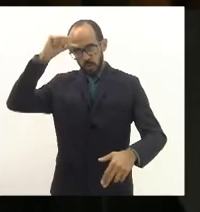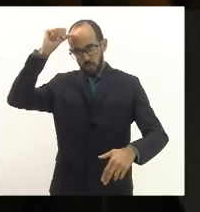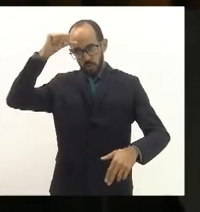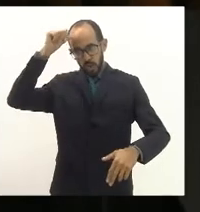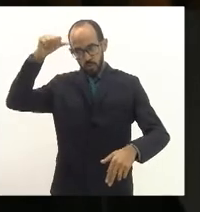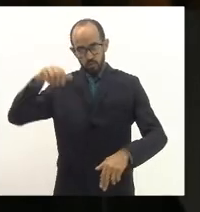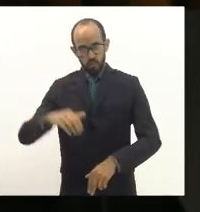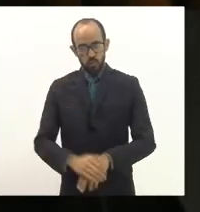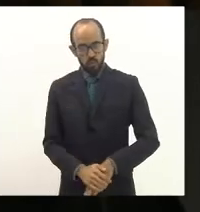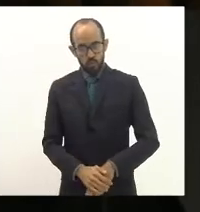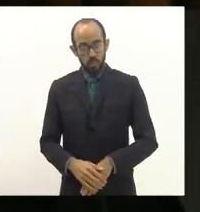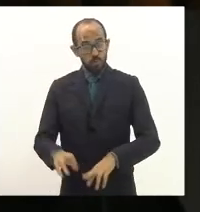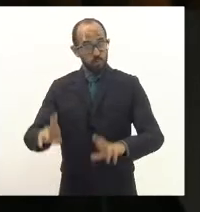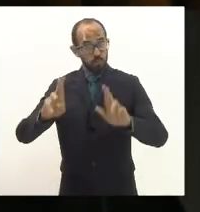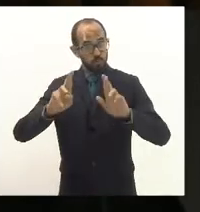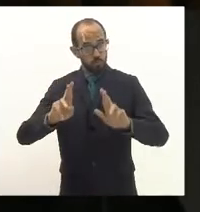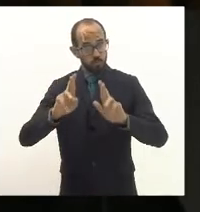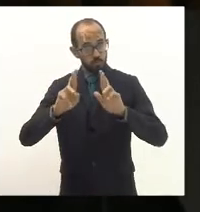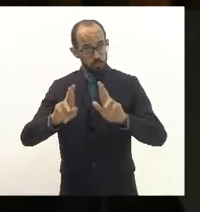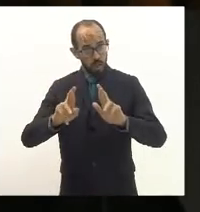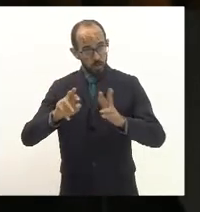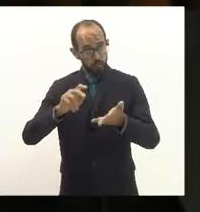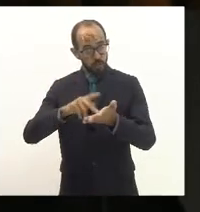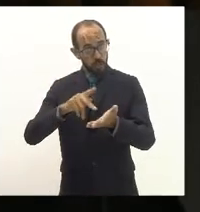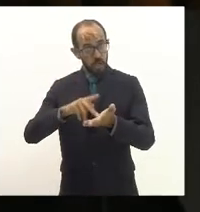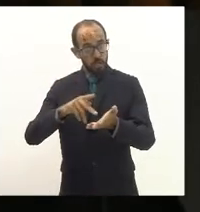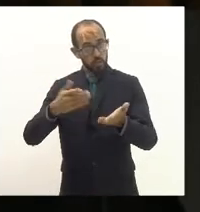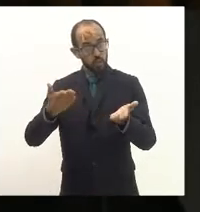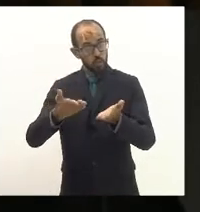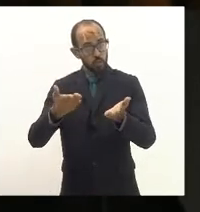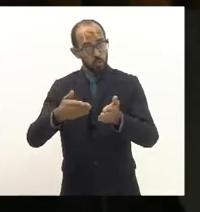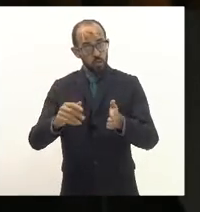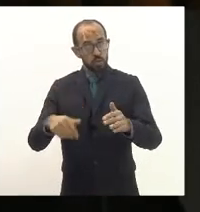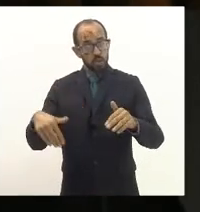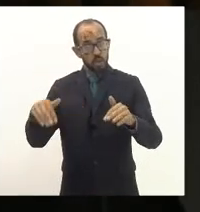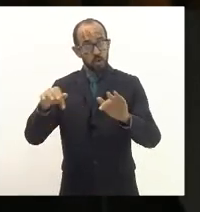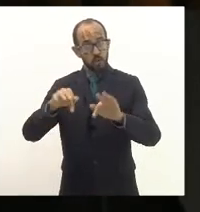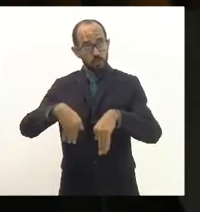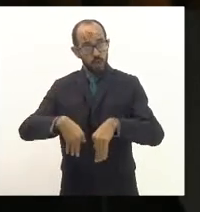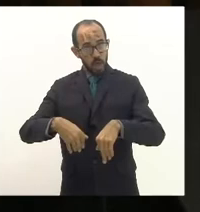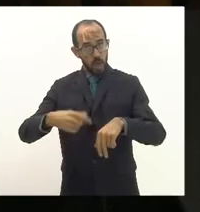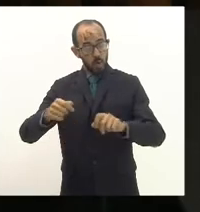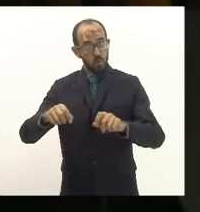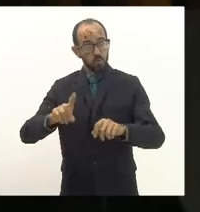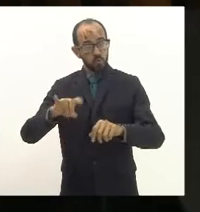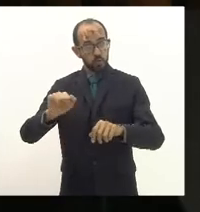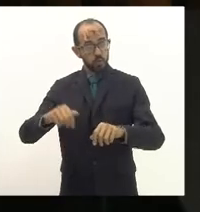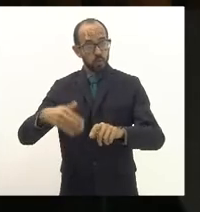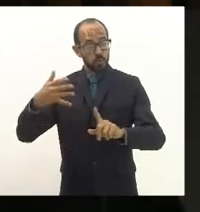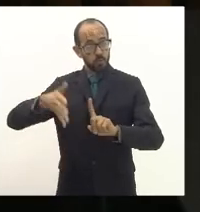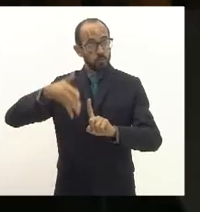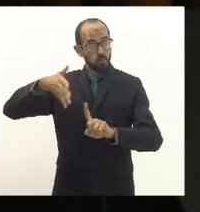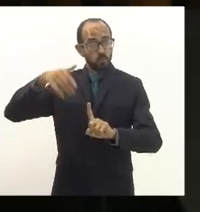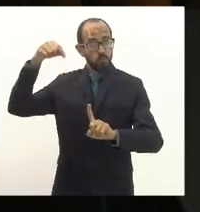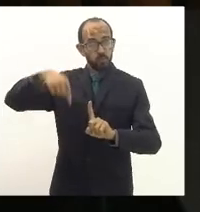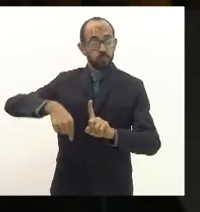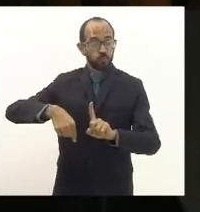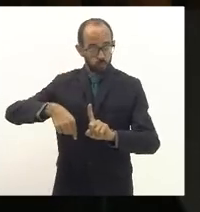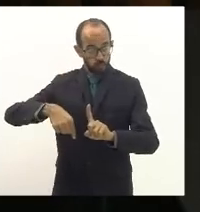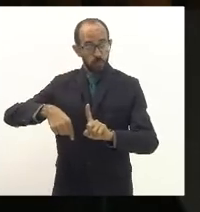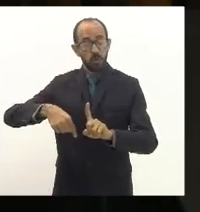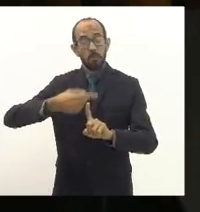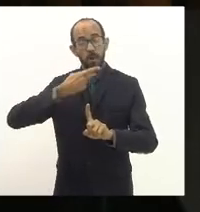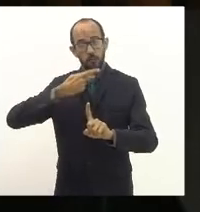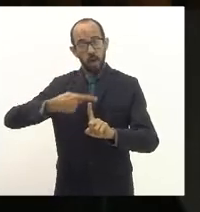Eu espero, sinceramente, que hoje seja a última vez que eu precise subir nessa tribuna